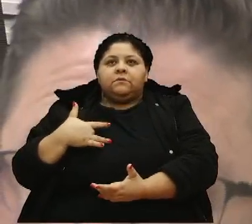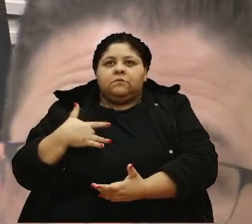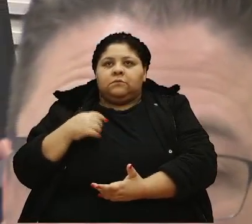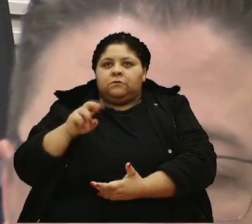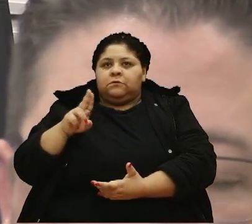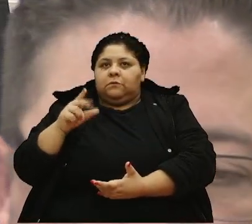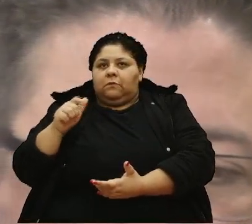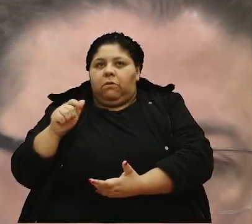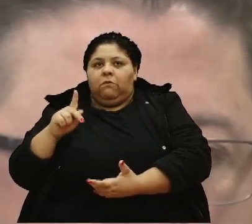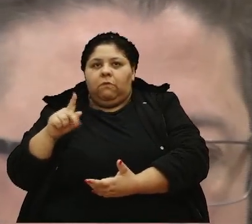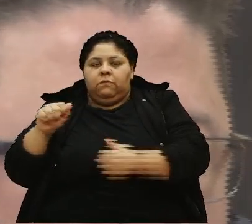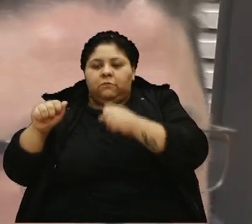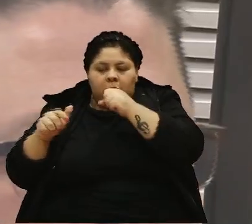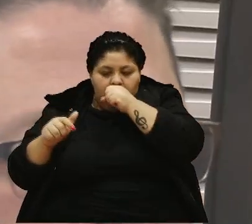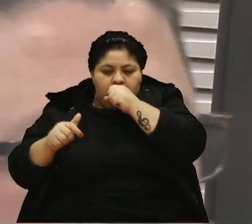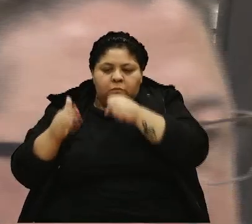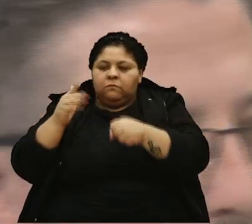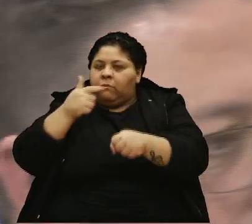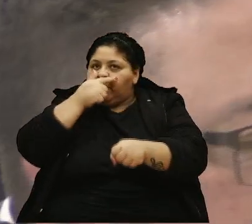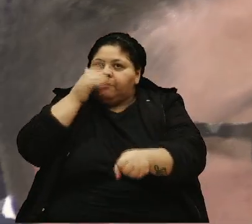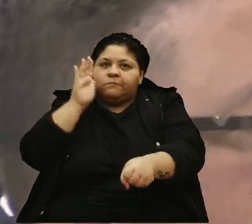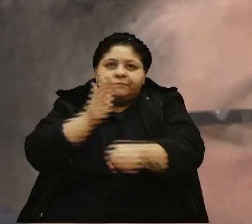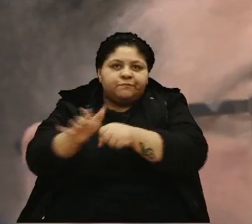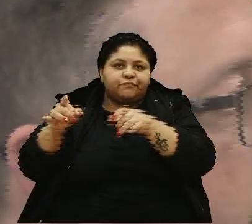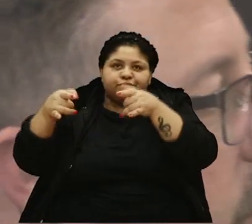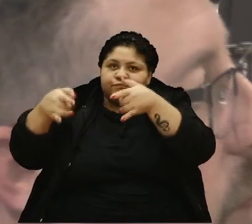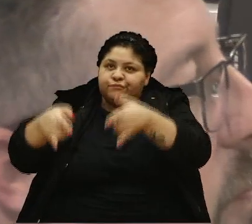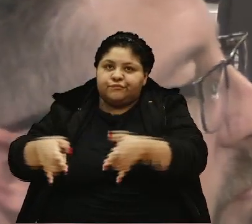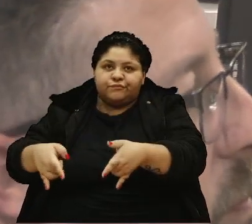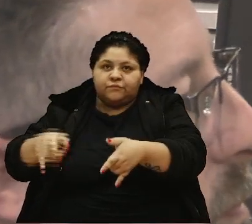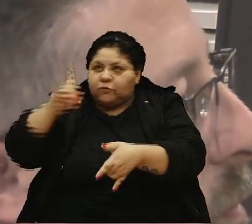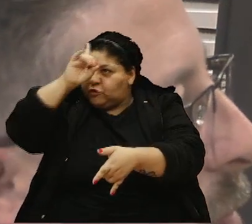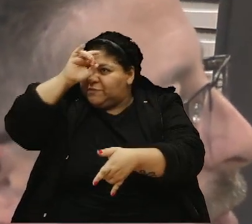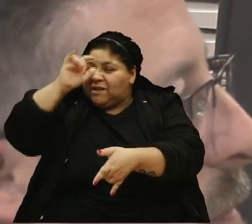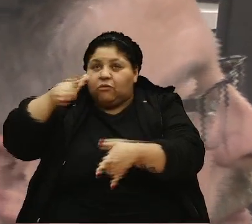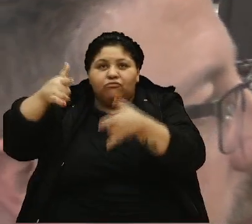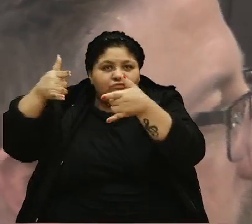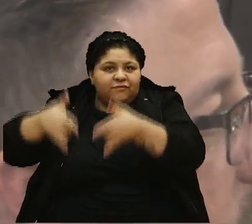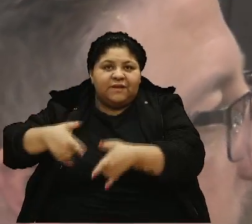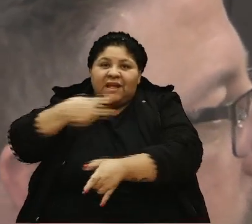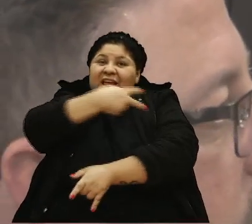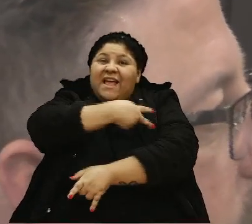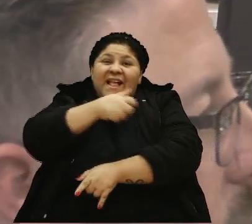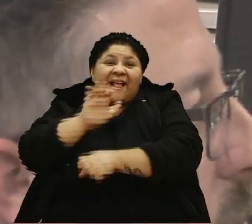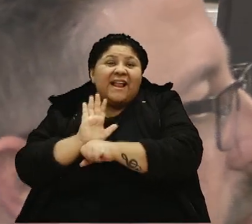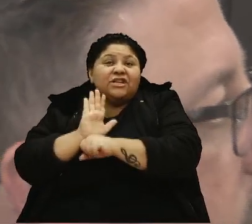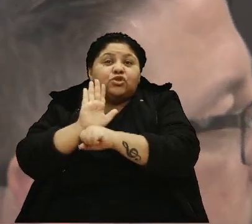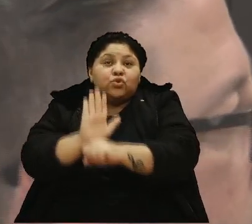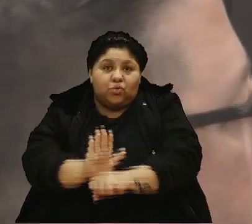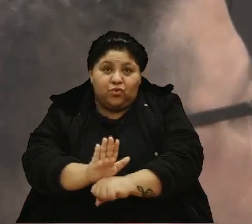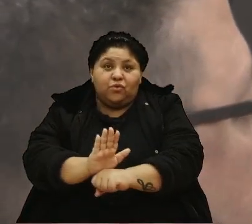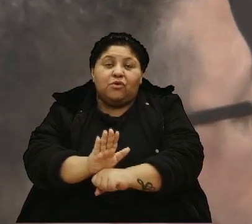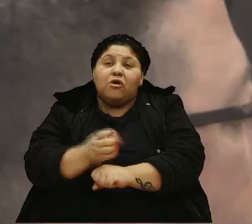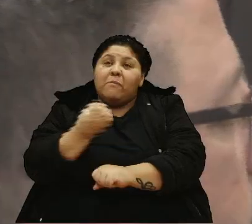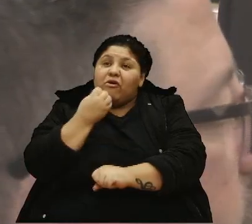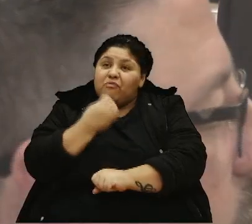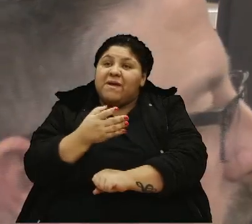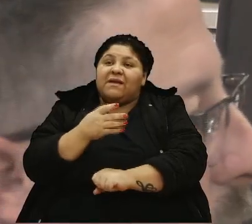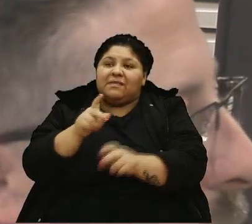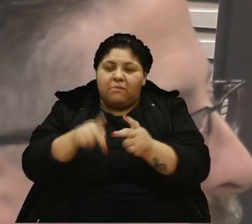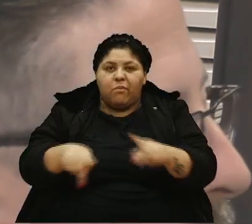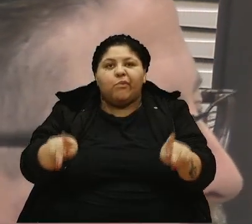UPAs lotadas, hospitais sem leitos hospitalares. E a vacina, de fato, ela ajuda, ela contribui para o bem comum da